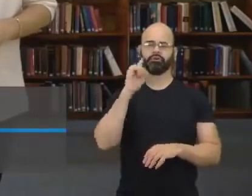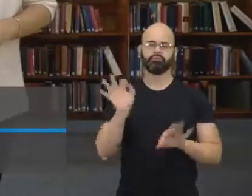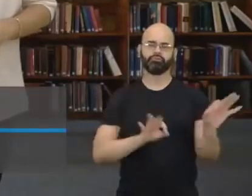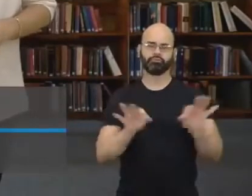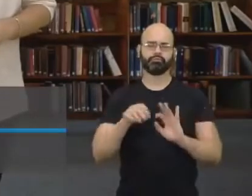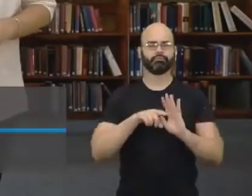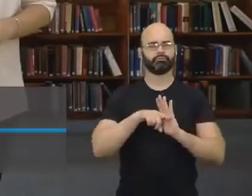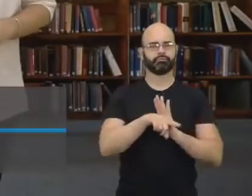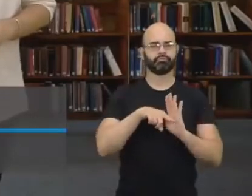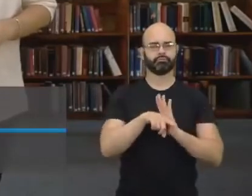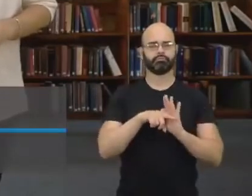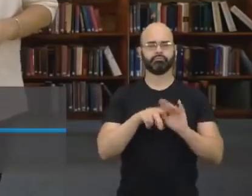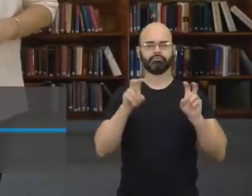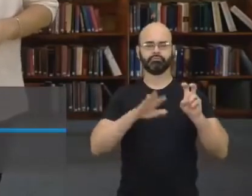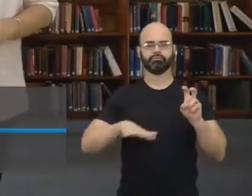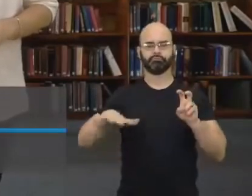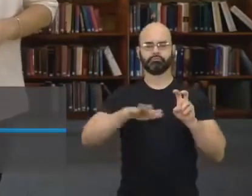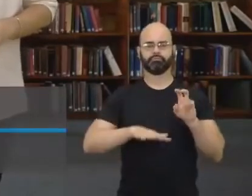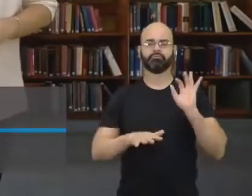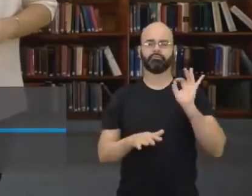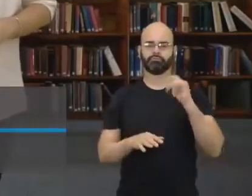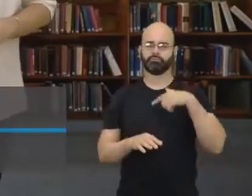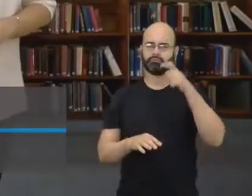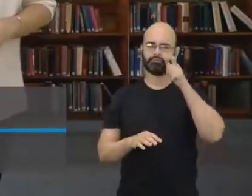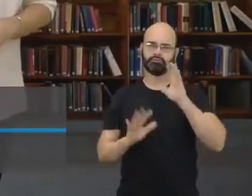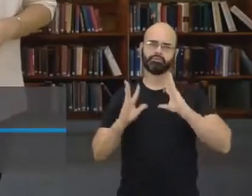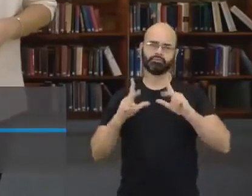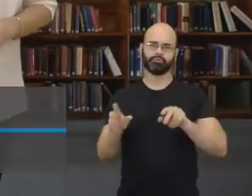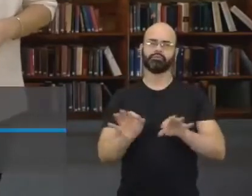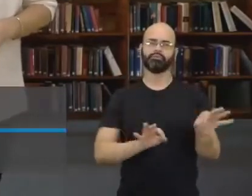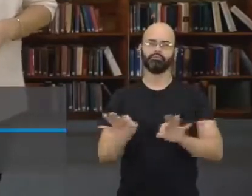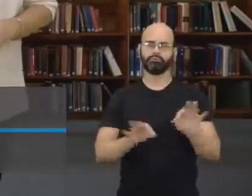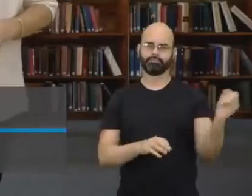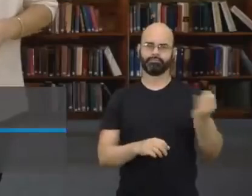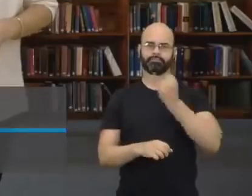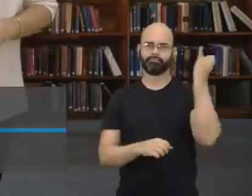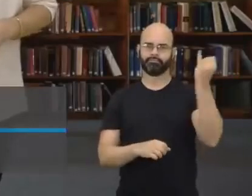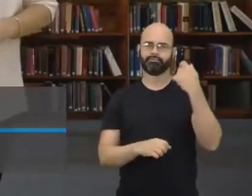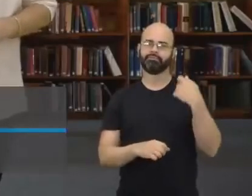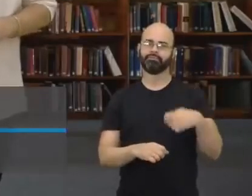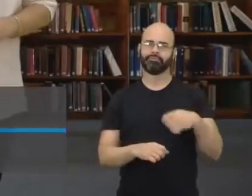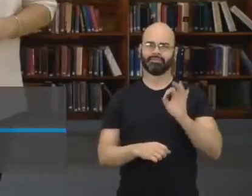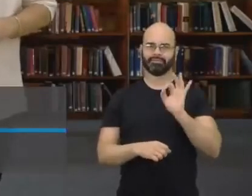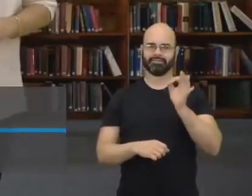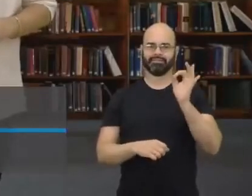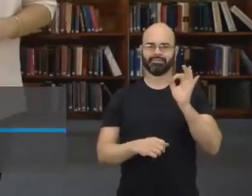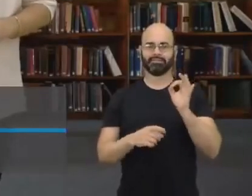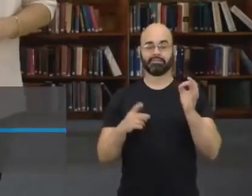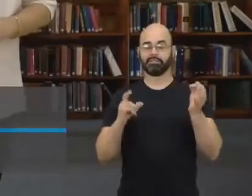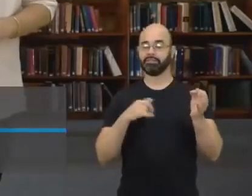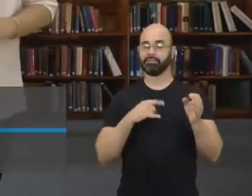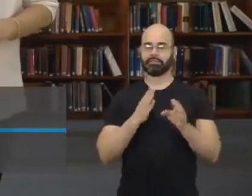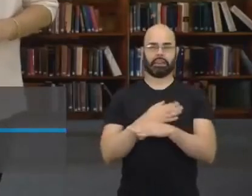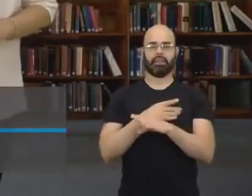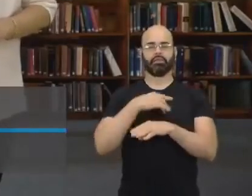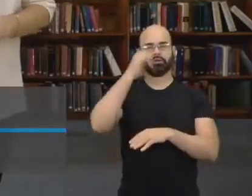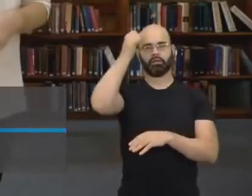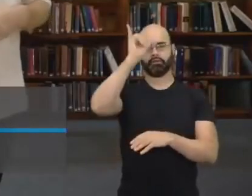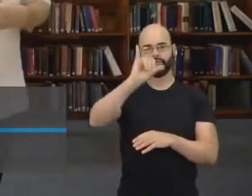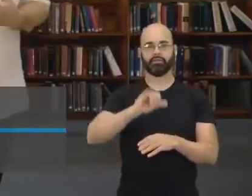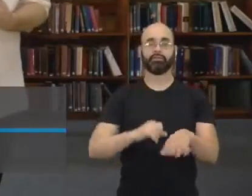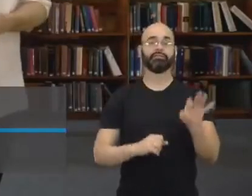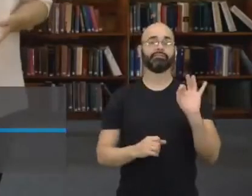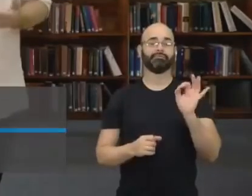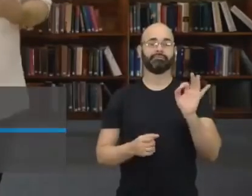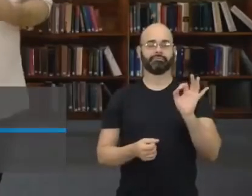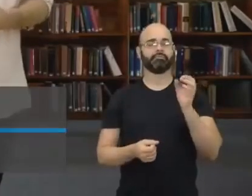ideia aí, né? Porque fazer uma pesquisa precisa ter organização, né? Senão você vai pesquisar como? Você vai ficar muito perdido. É verdade, professor. Que